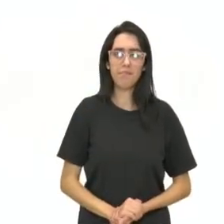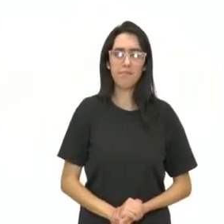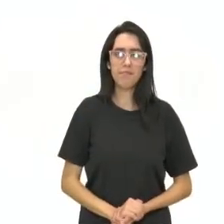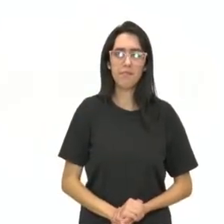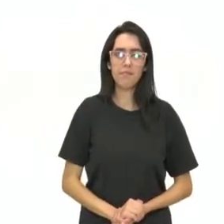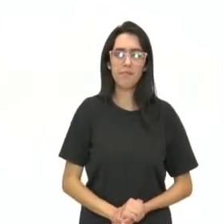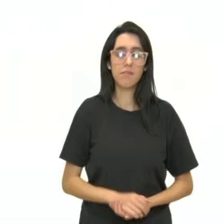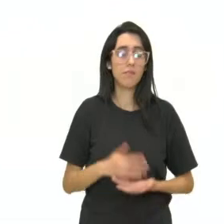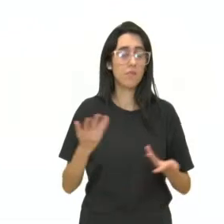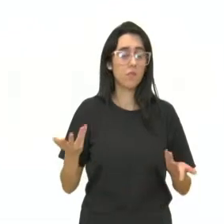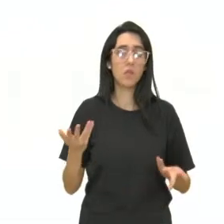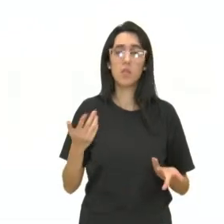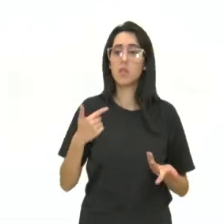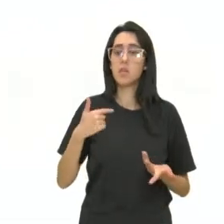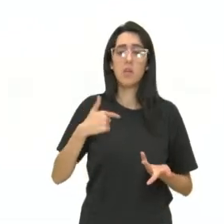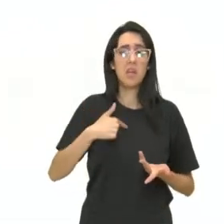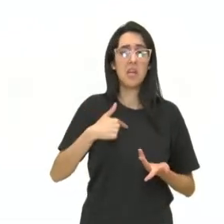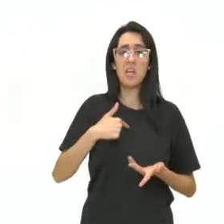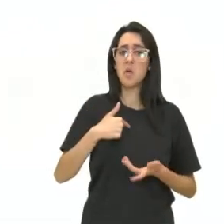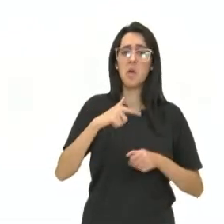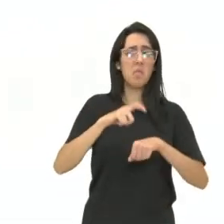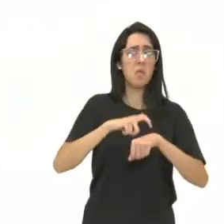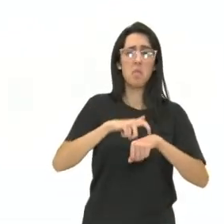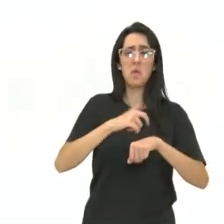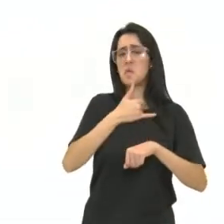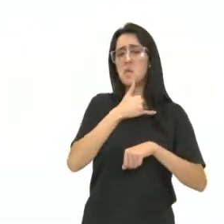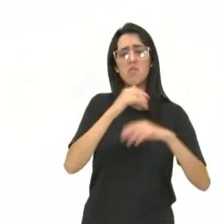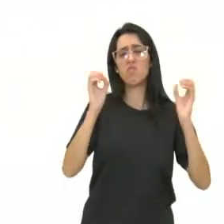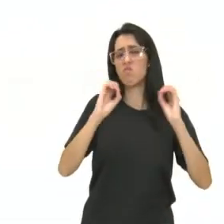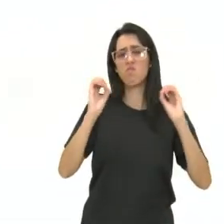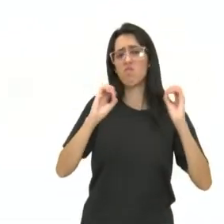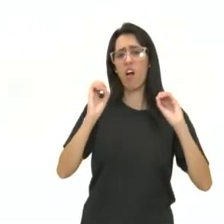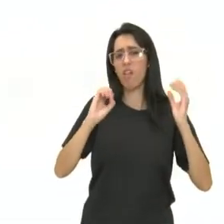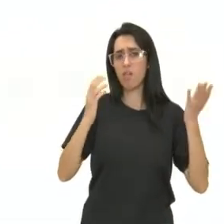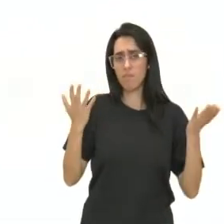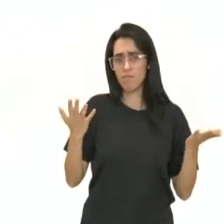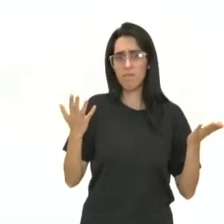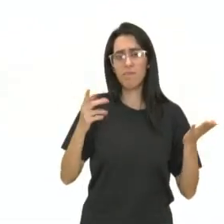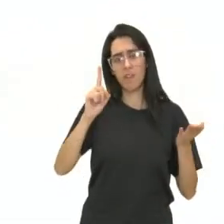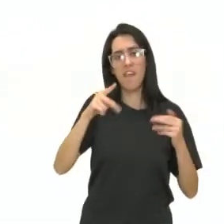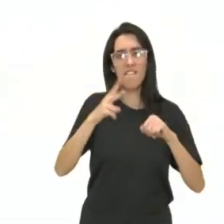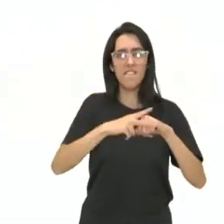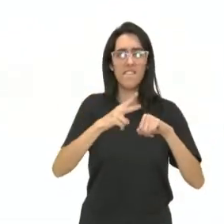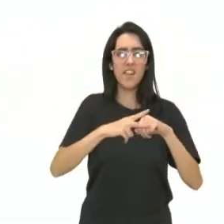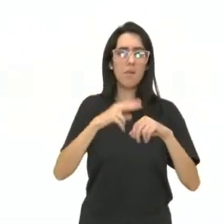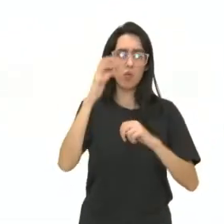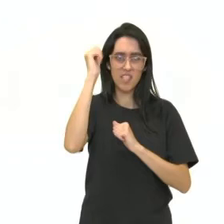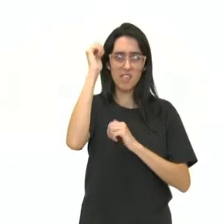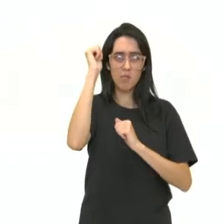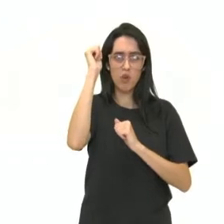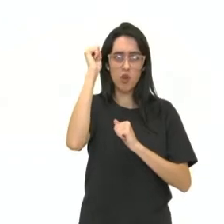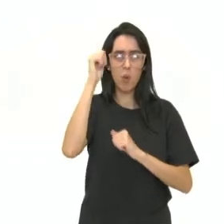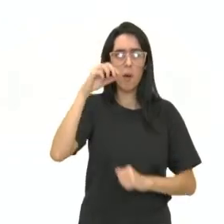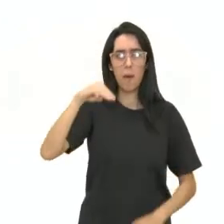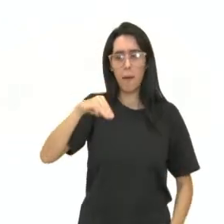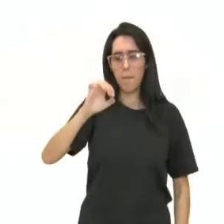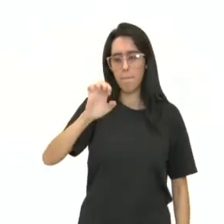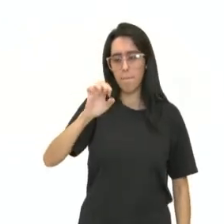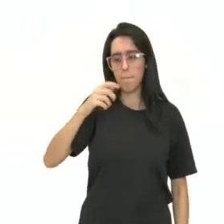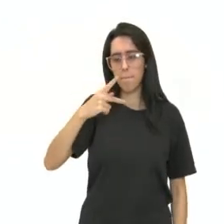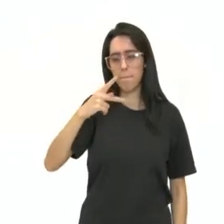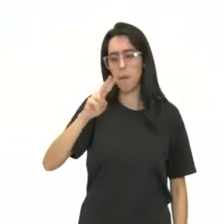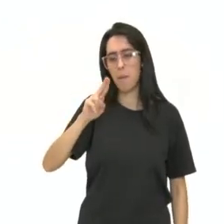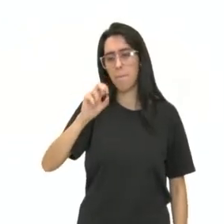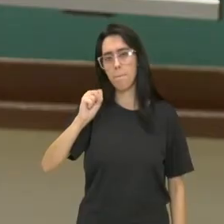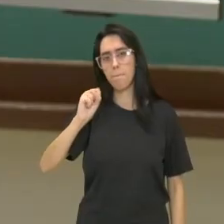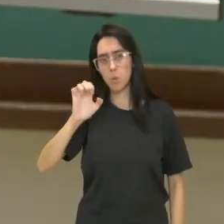Estou dizendo, em nenhum momento eu fiquei triste. Me puse, são verbos de espanhol. Tem como eu traduzir